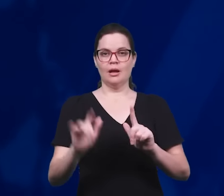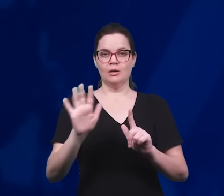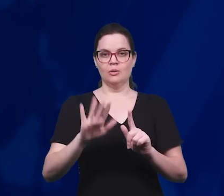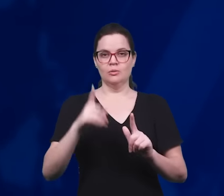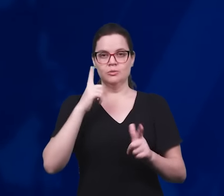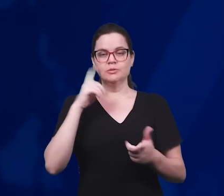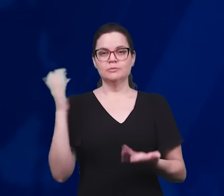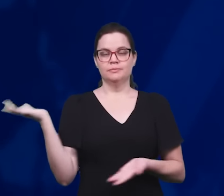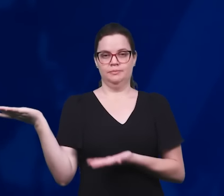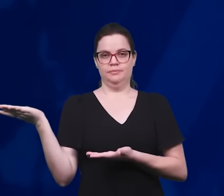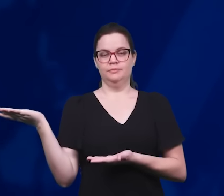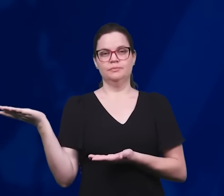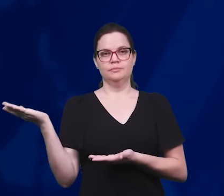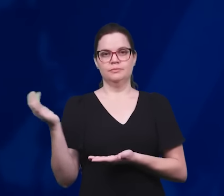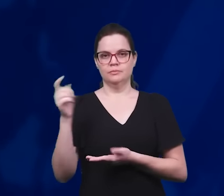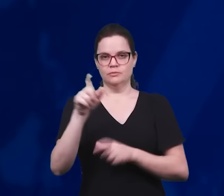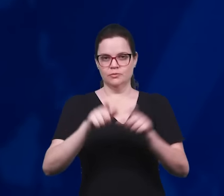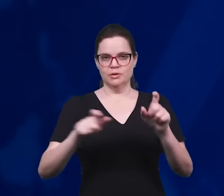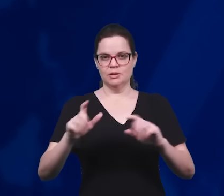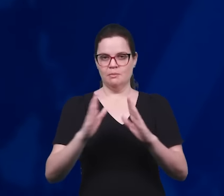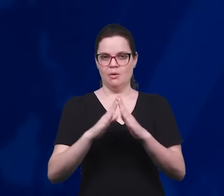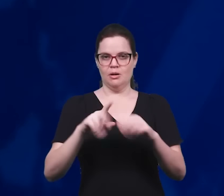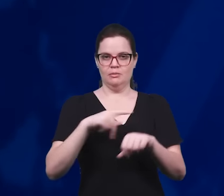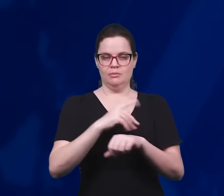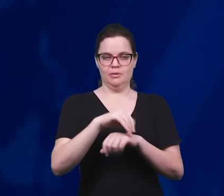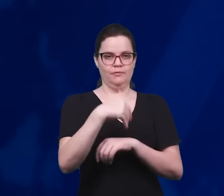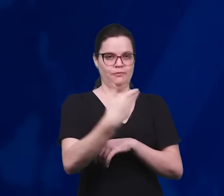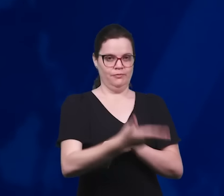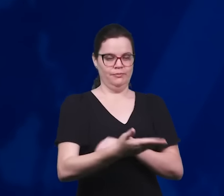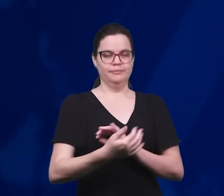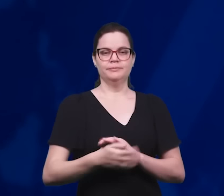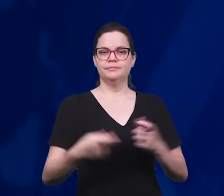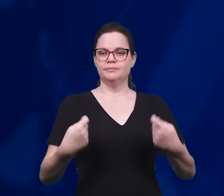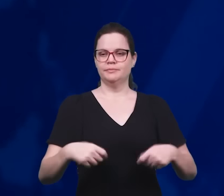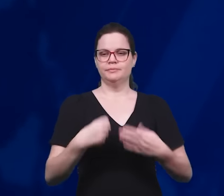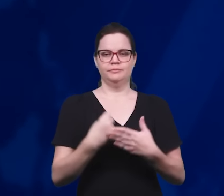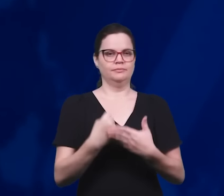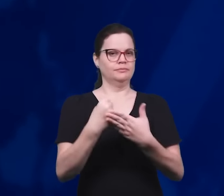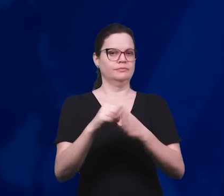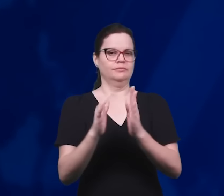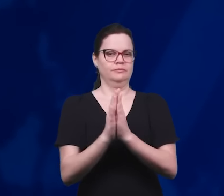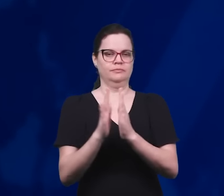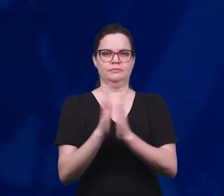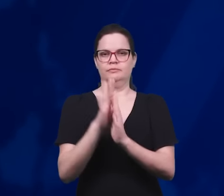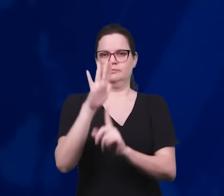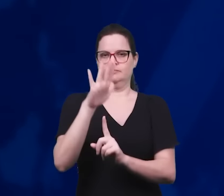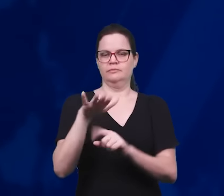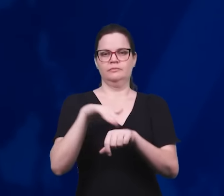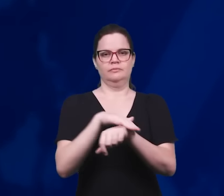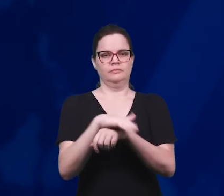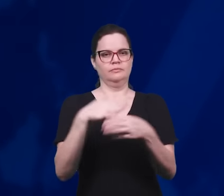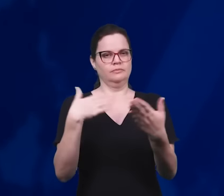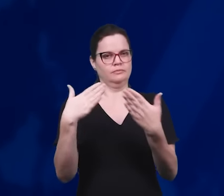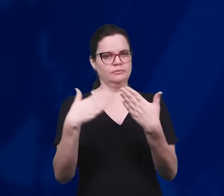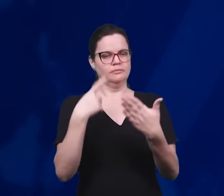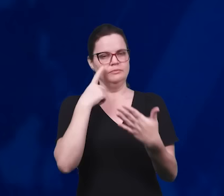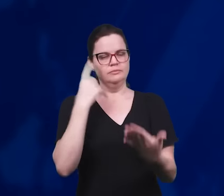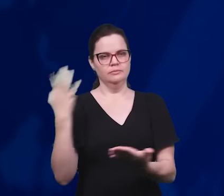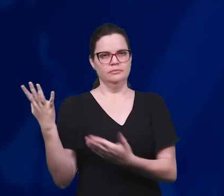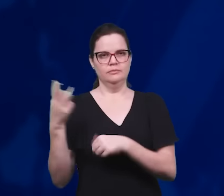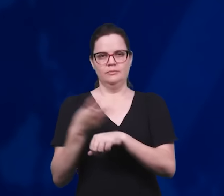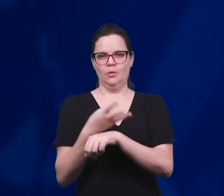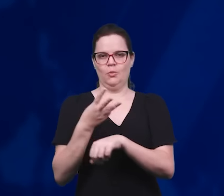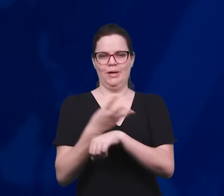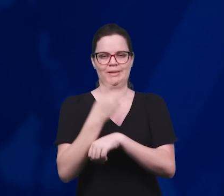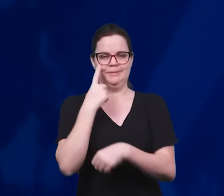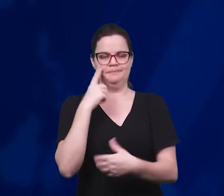QR Code para aqueles que residem no exterior e precisam de uma assistência, de alguma informação, pode apontar